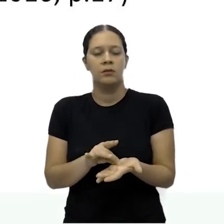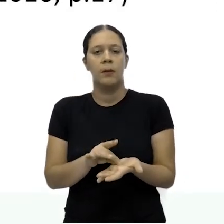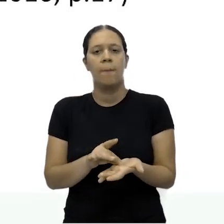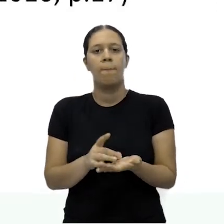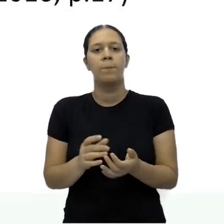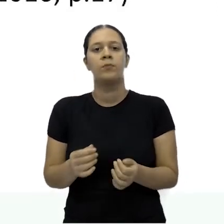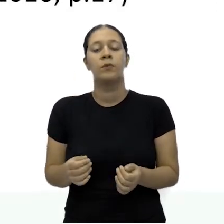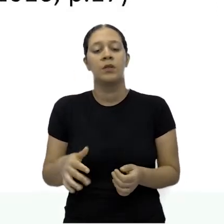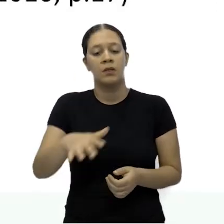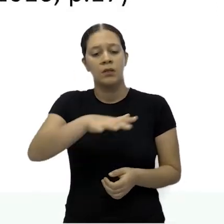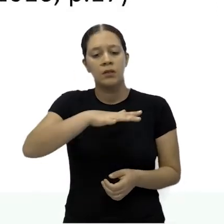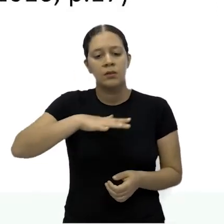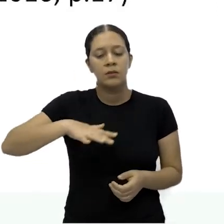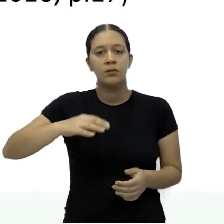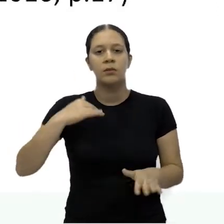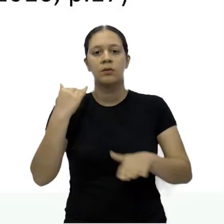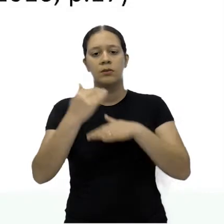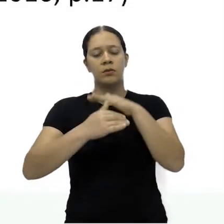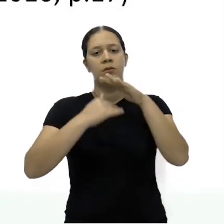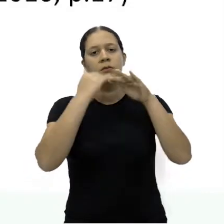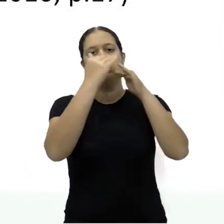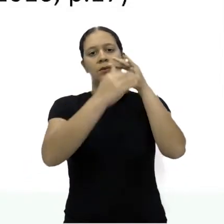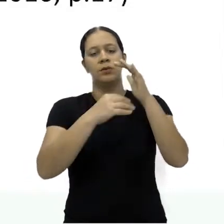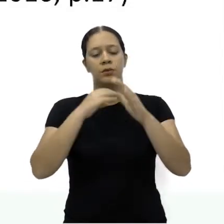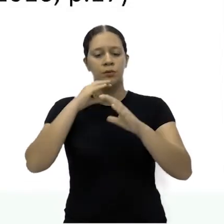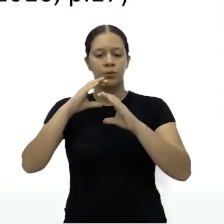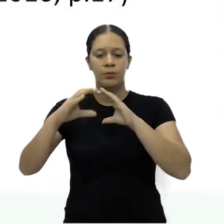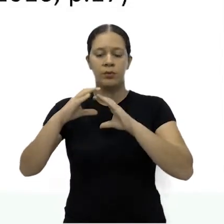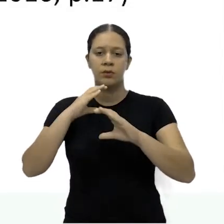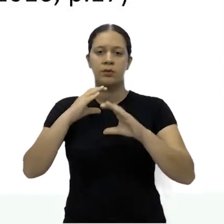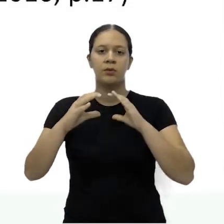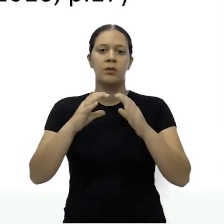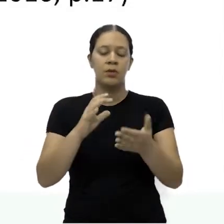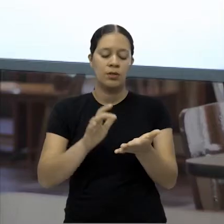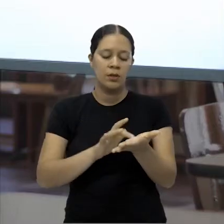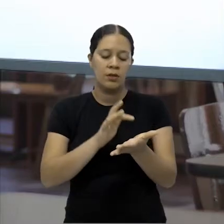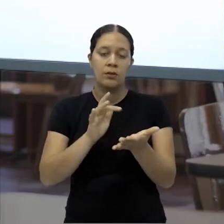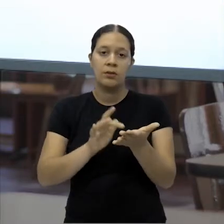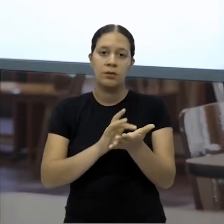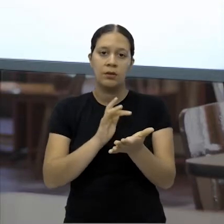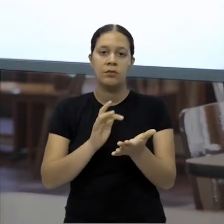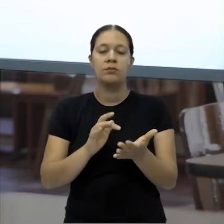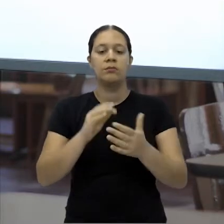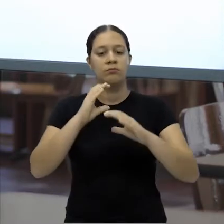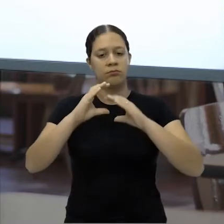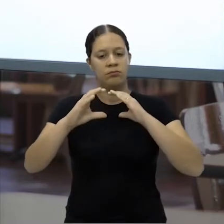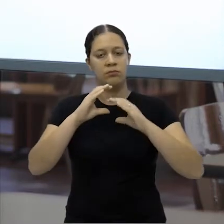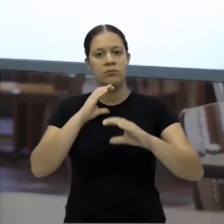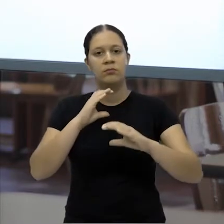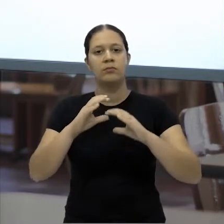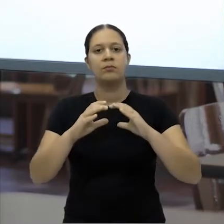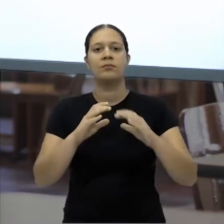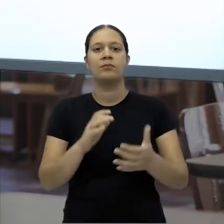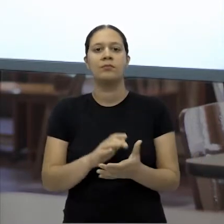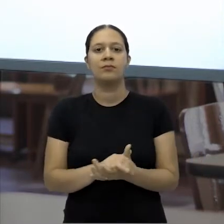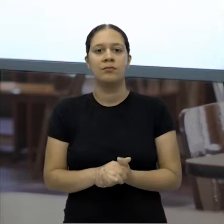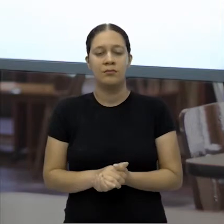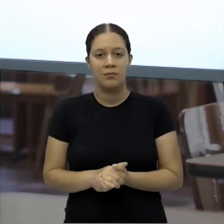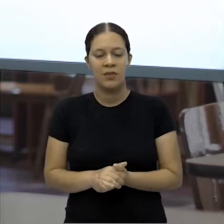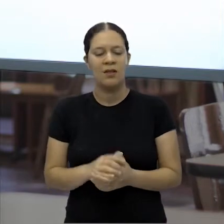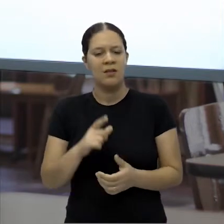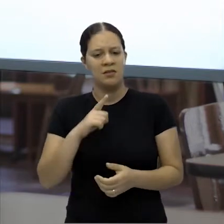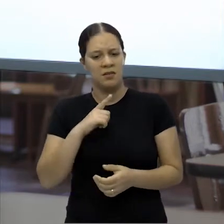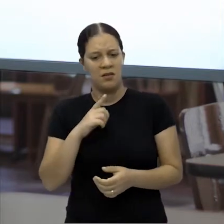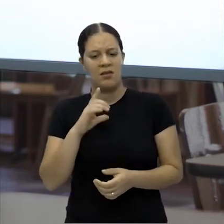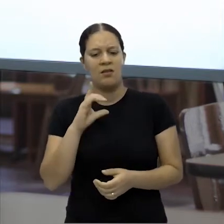forma eficaz, no âmbito crescente dos canais de comunicação digital. Canais de comunicação digital: